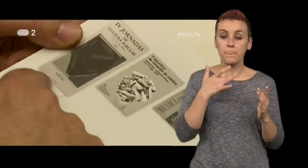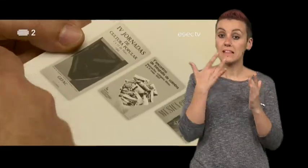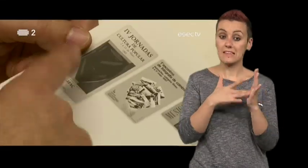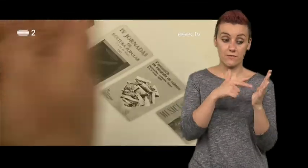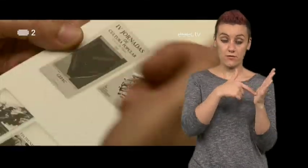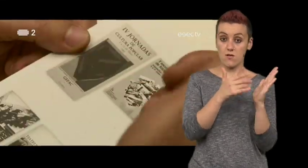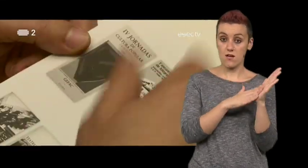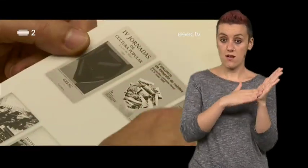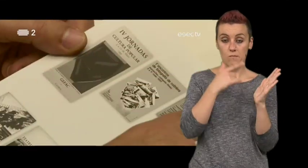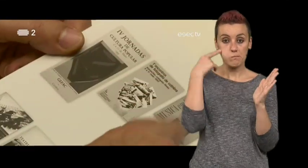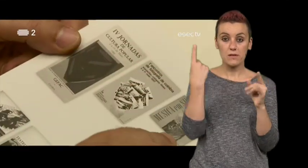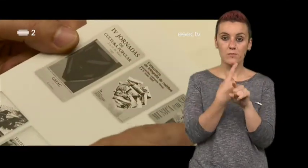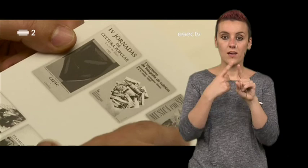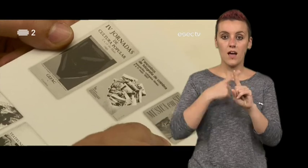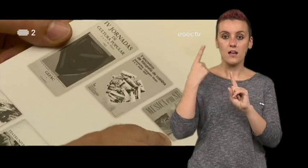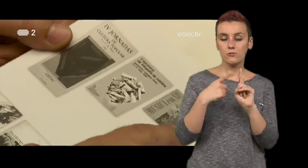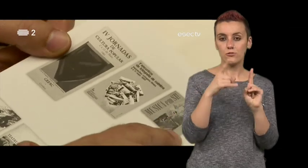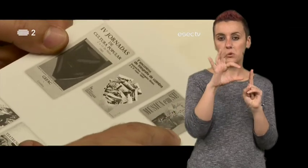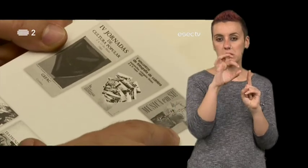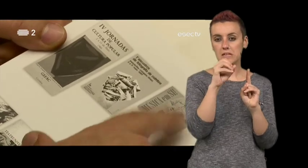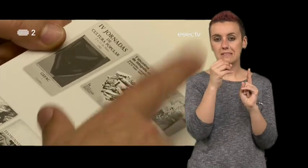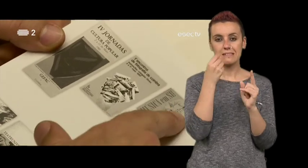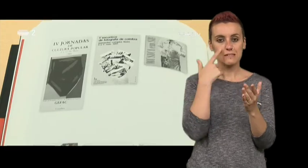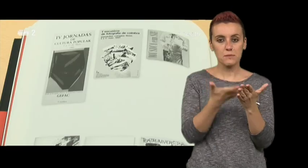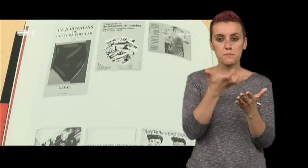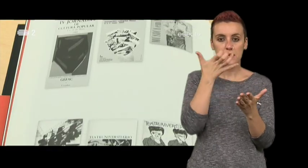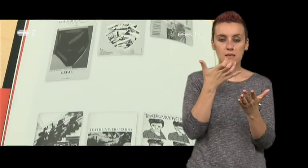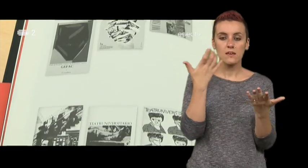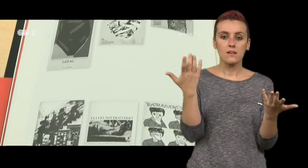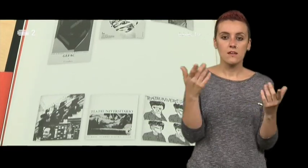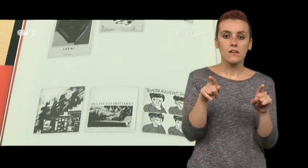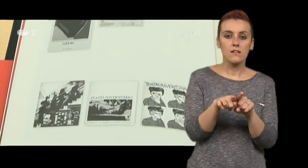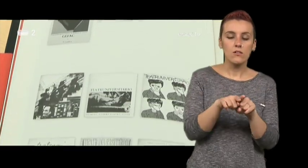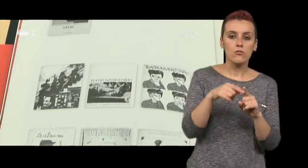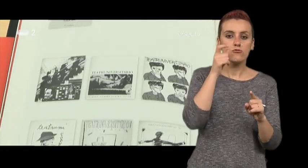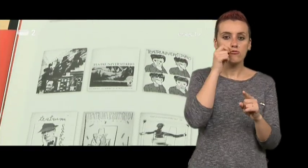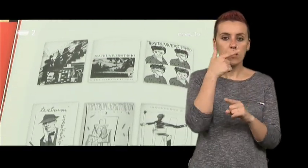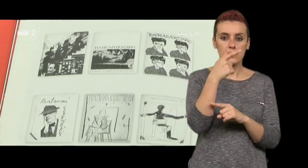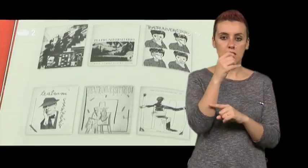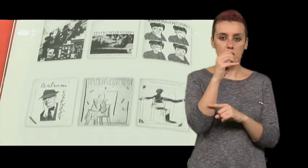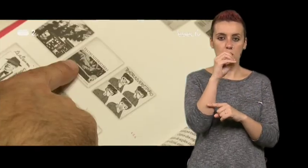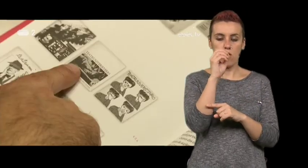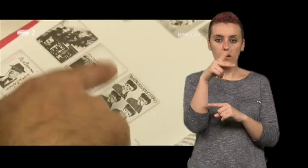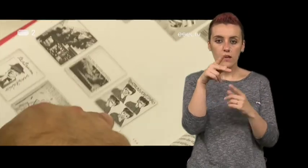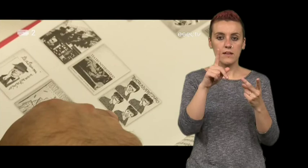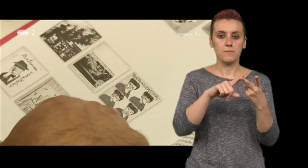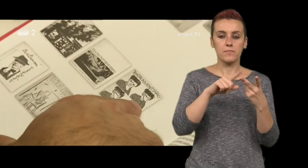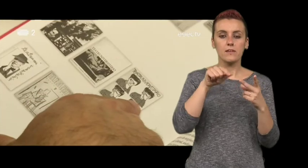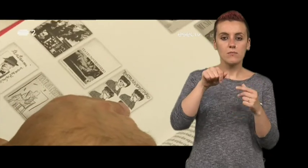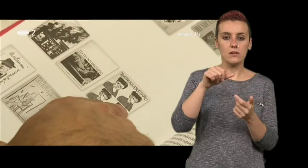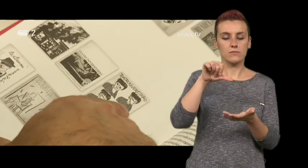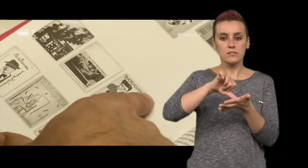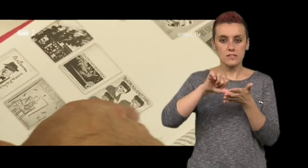livro vê-se isso. Na década de 80, as coisas mais relevantes, o TEUC, o CITAC, o Circo de